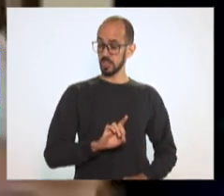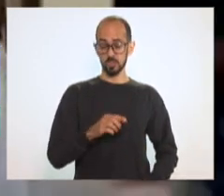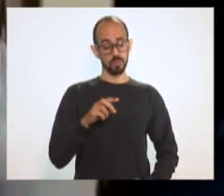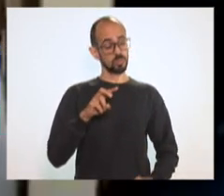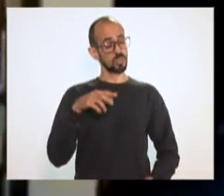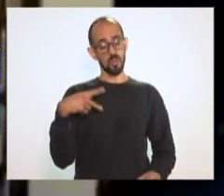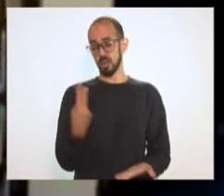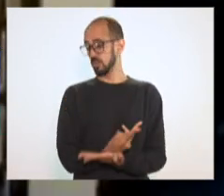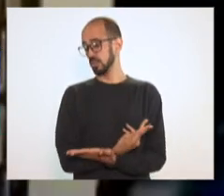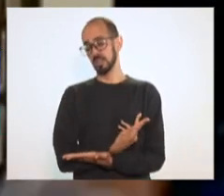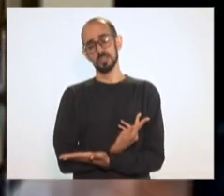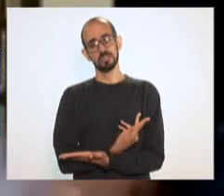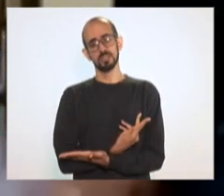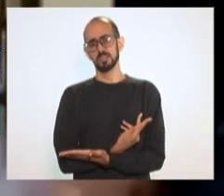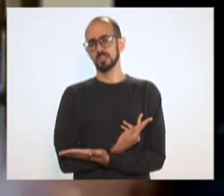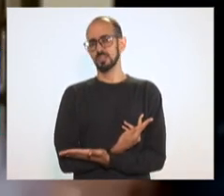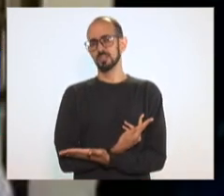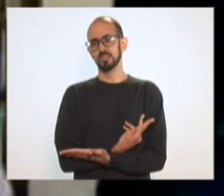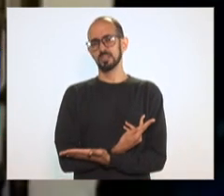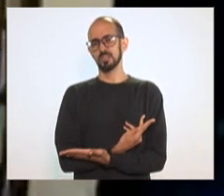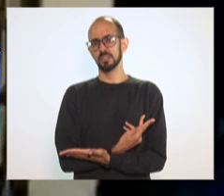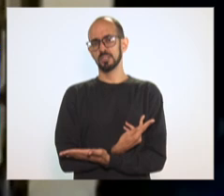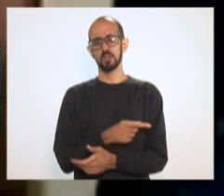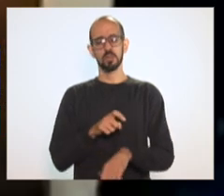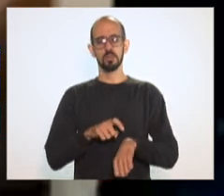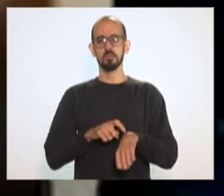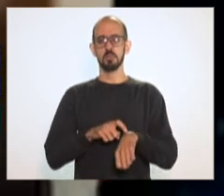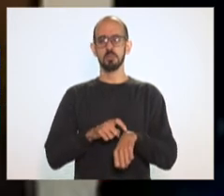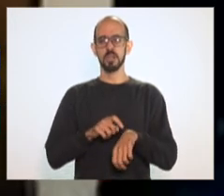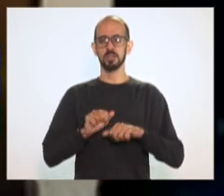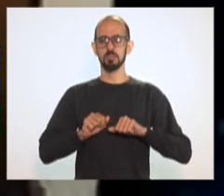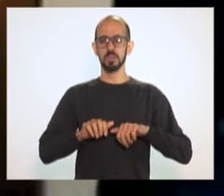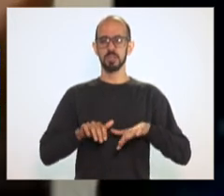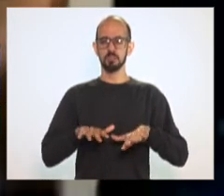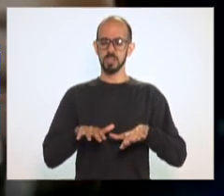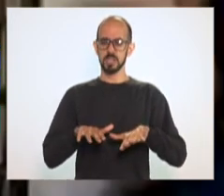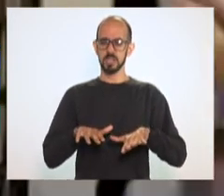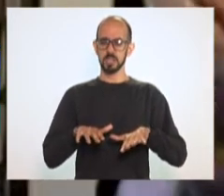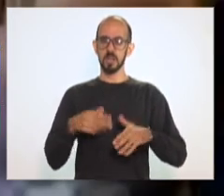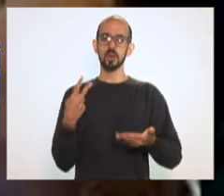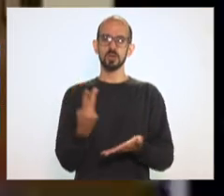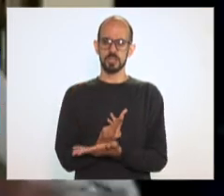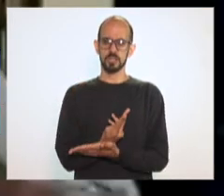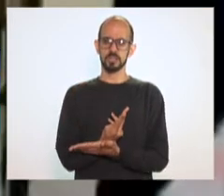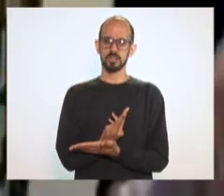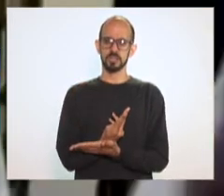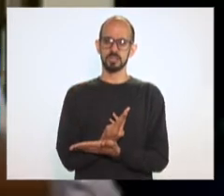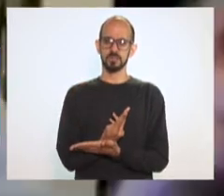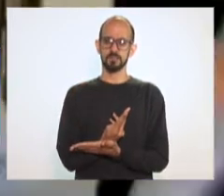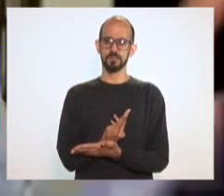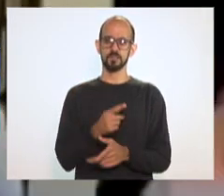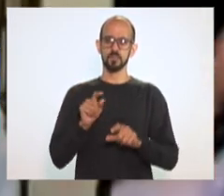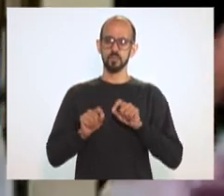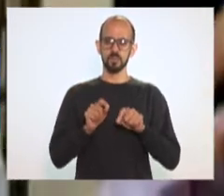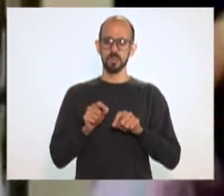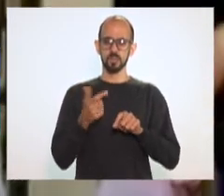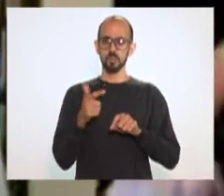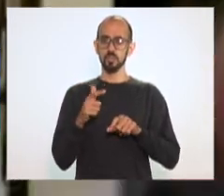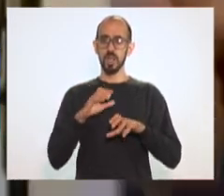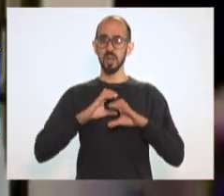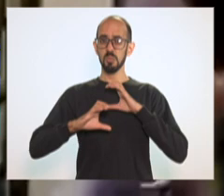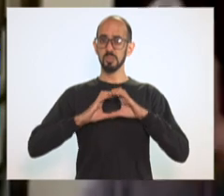acontecendo no negócio da pandemia por exemplo veja bem tal da falta não conversa